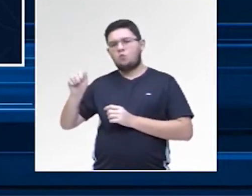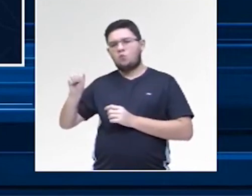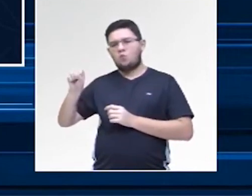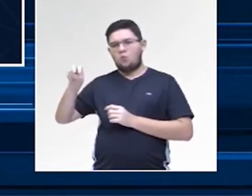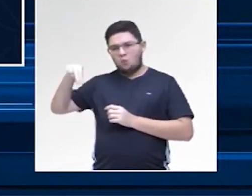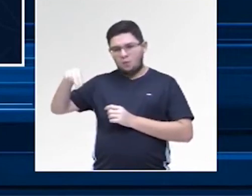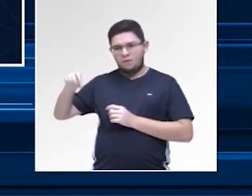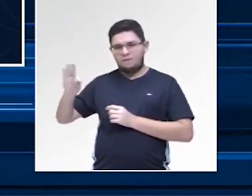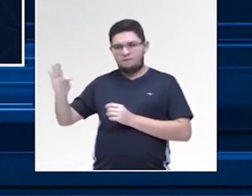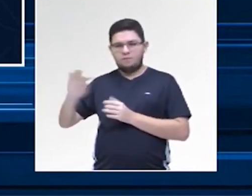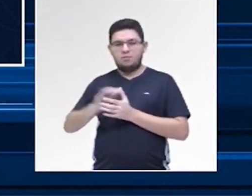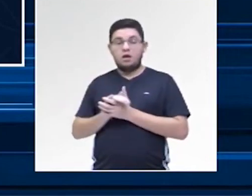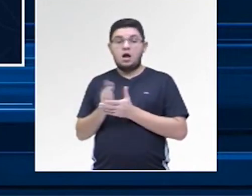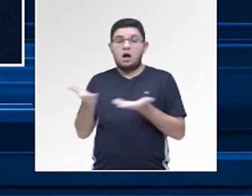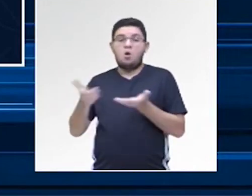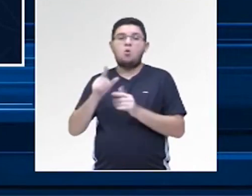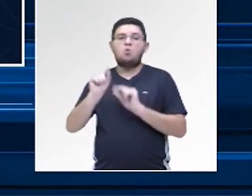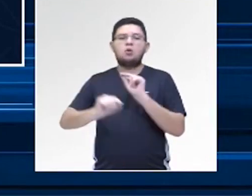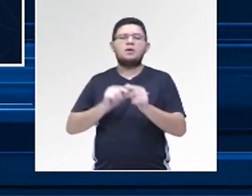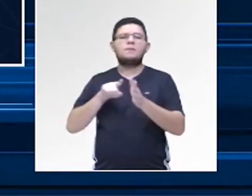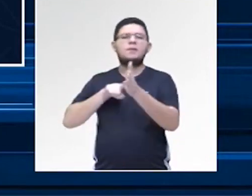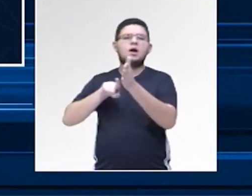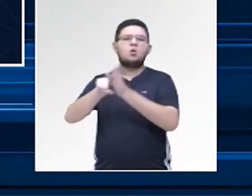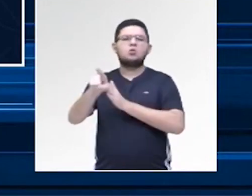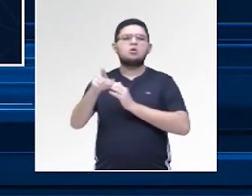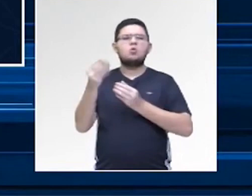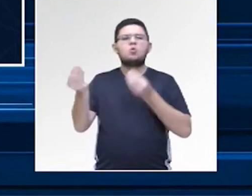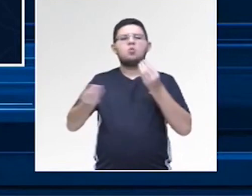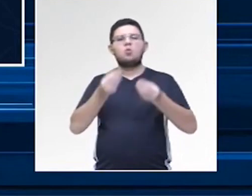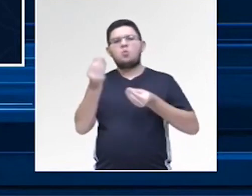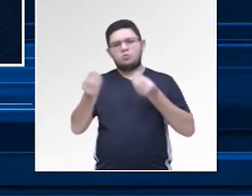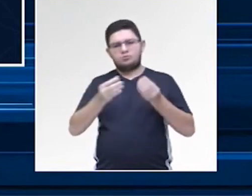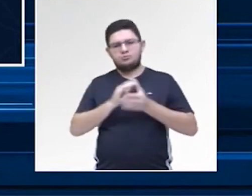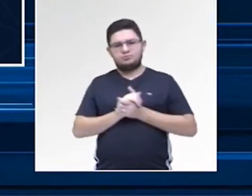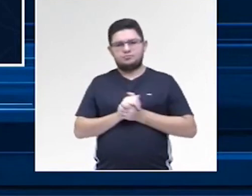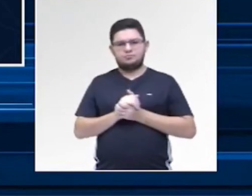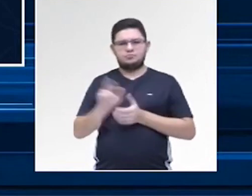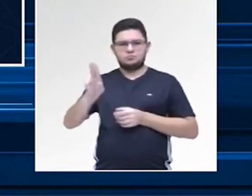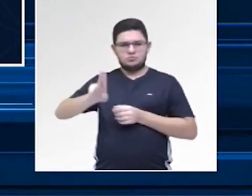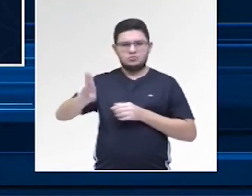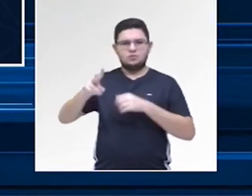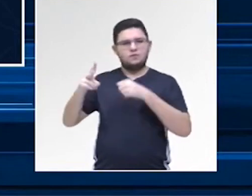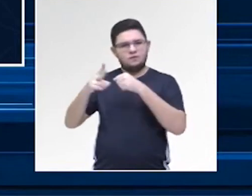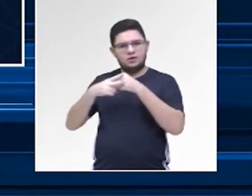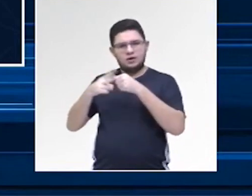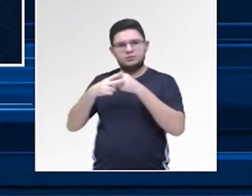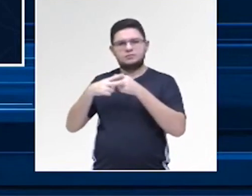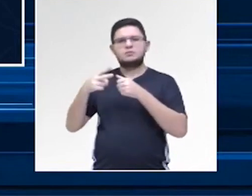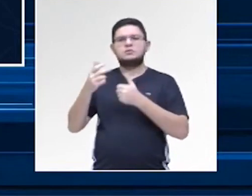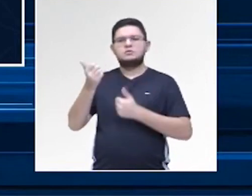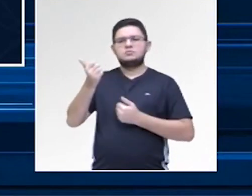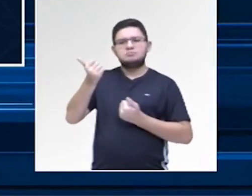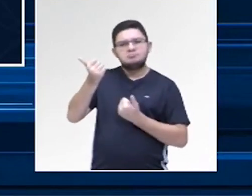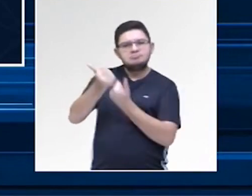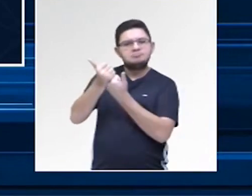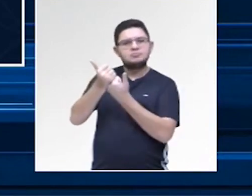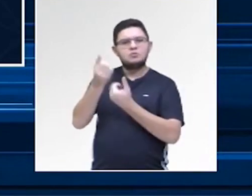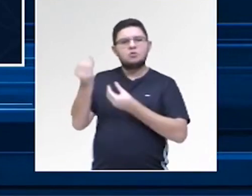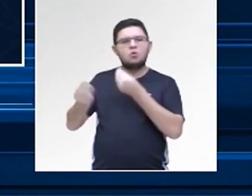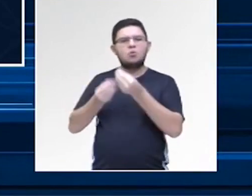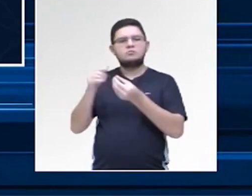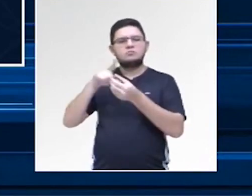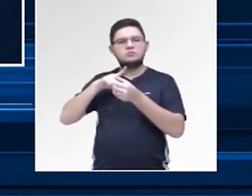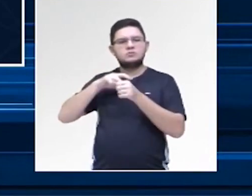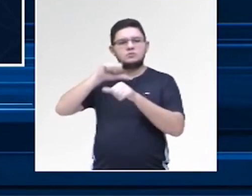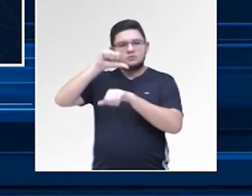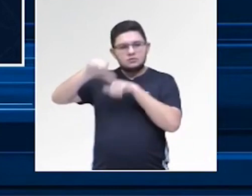singular? Question é como funciona a maioria dos verbos auxiliares na língua inglesa, sofrendo aquela alteração, eles indo